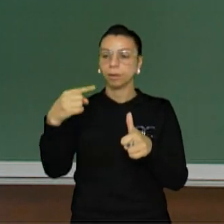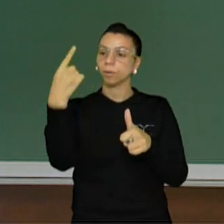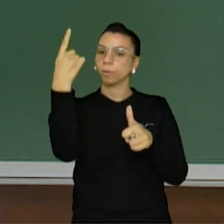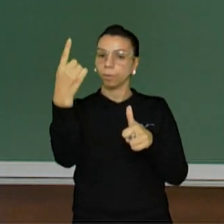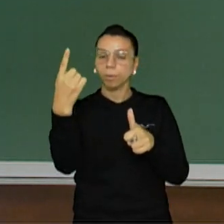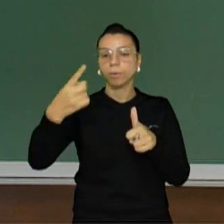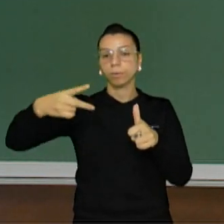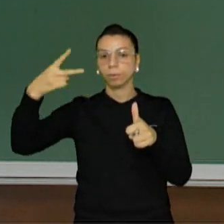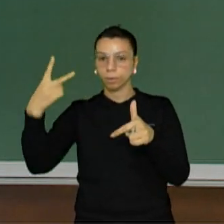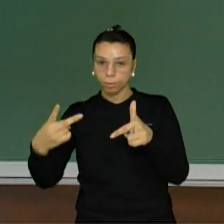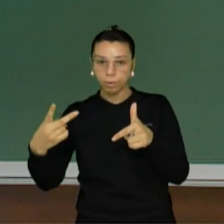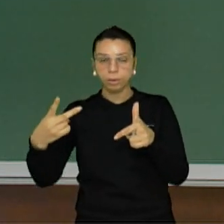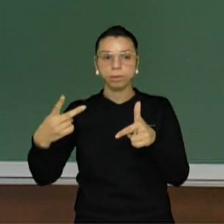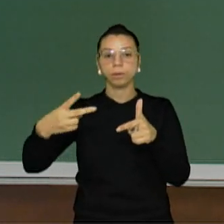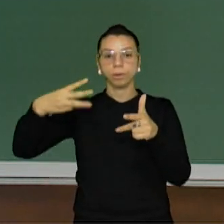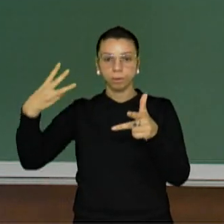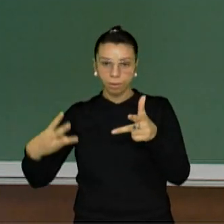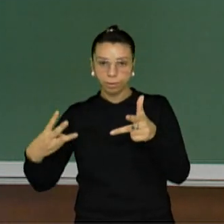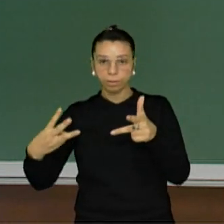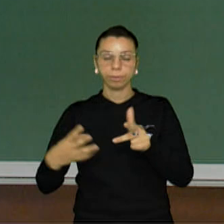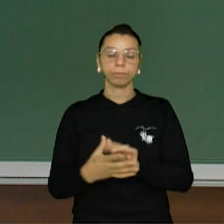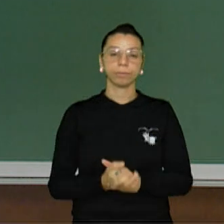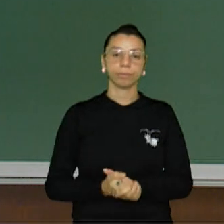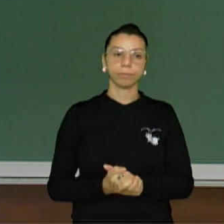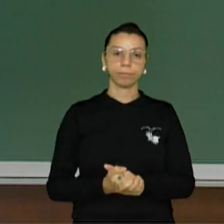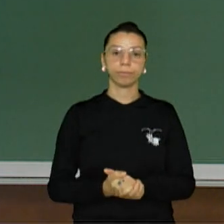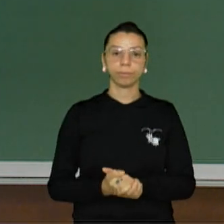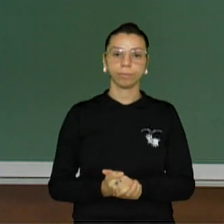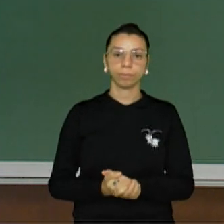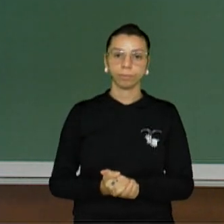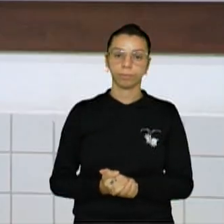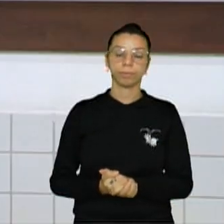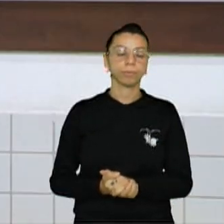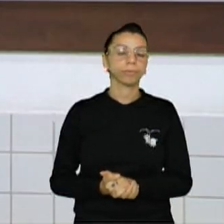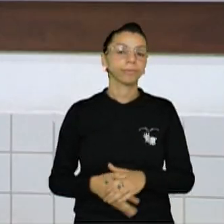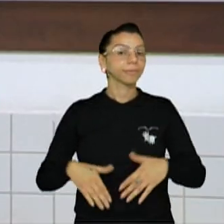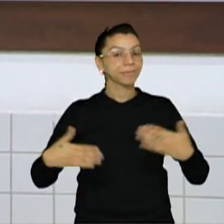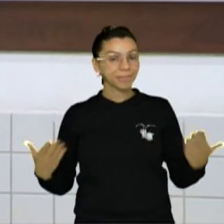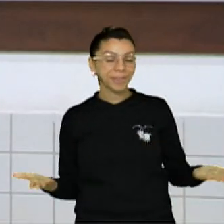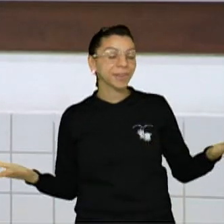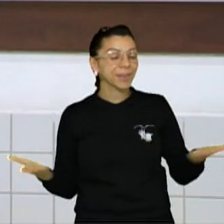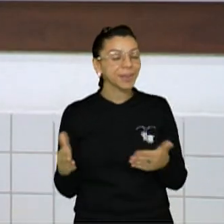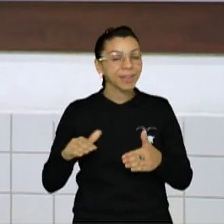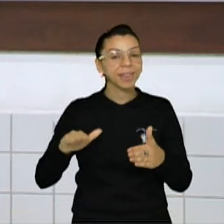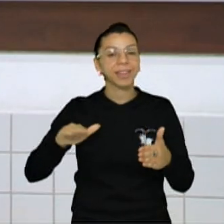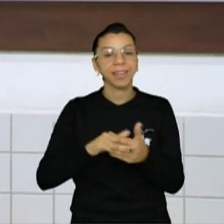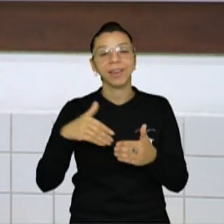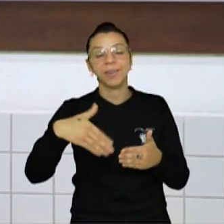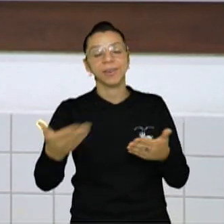a propriedade 2 e a propriedade 3. Isso,